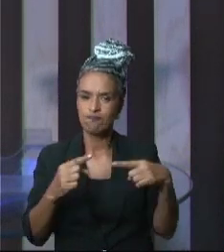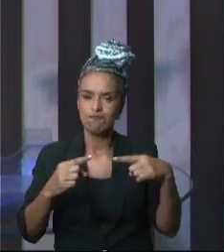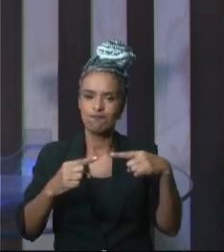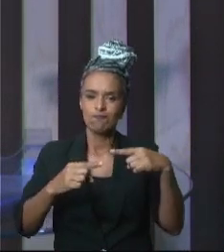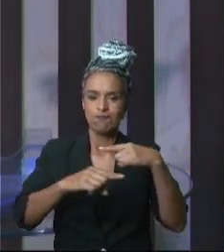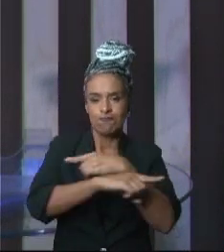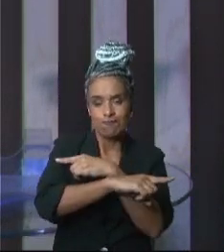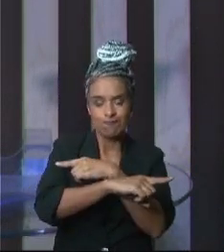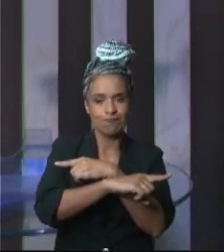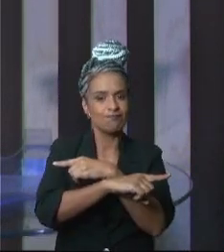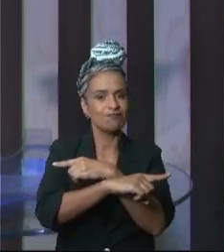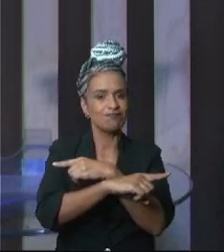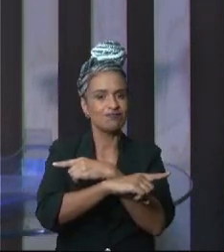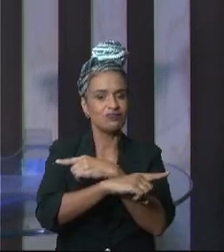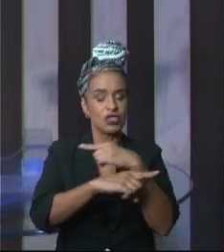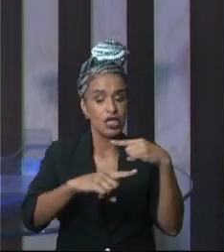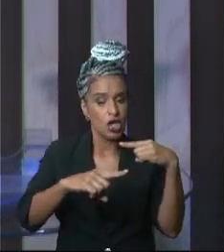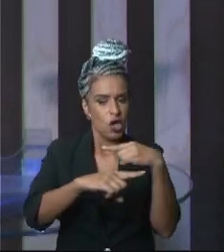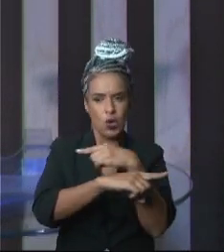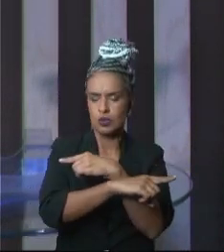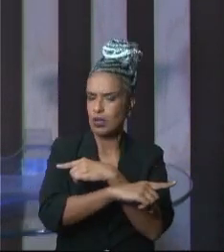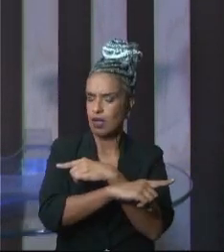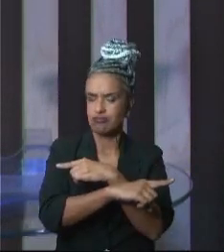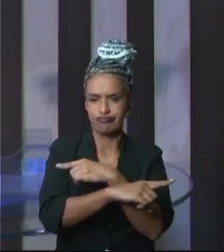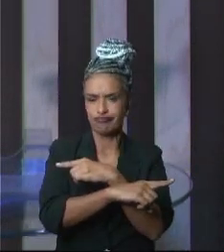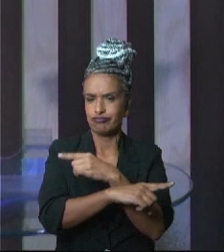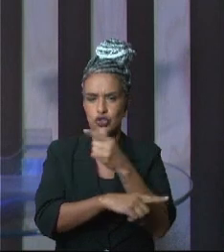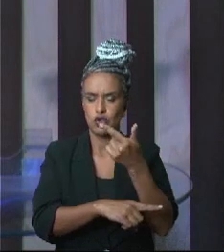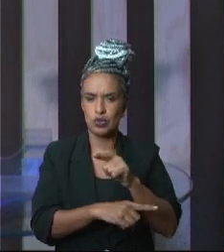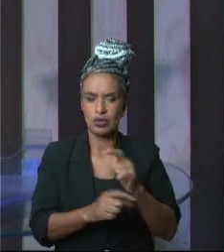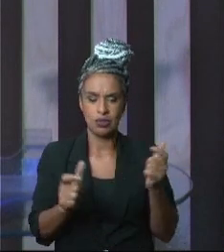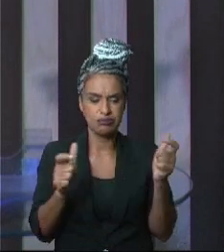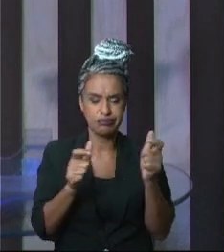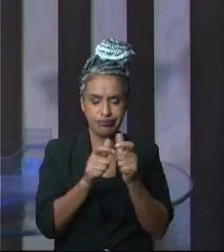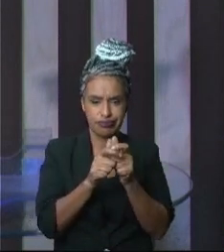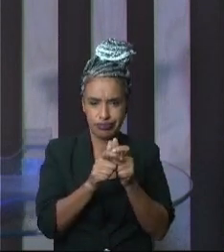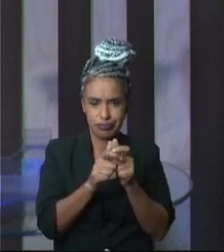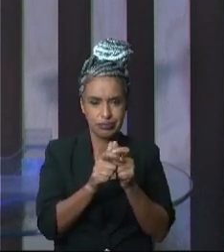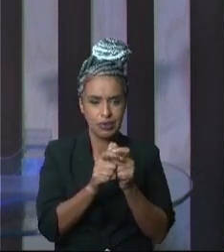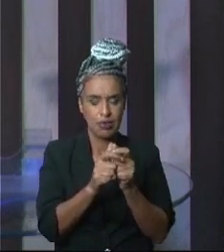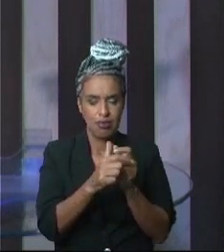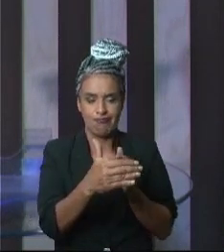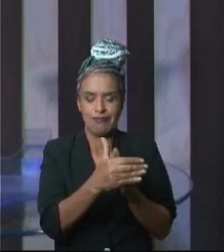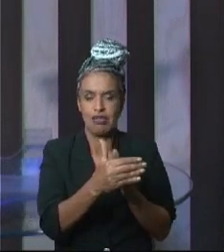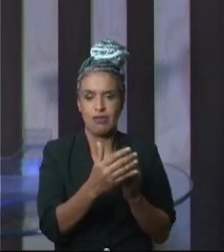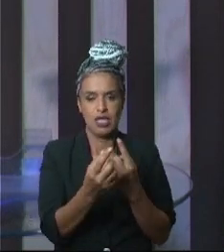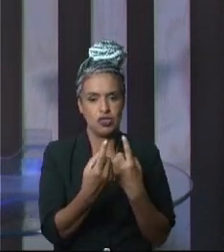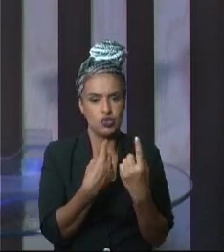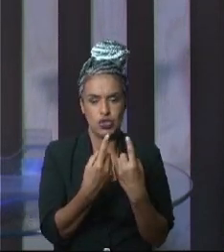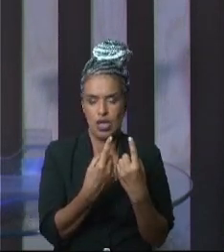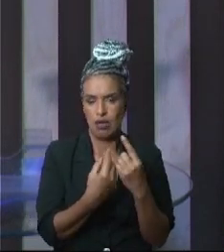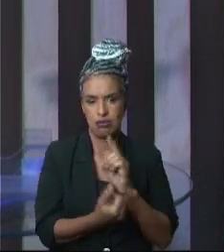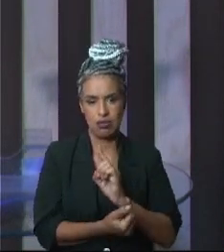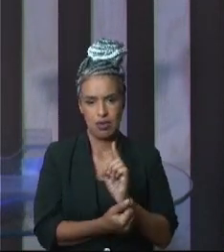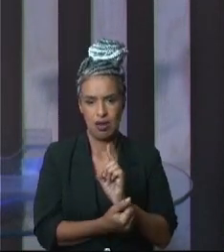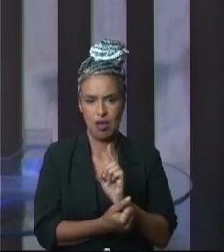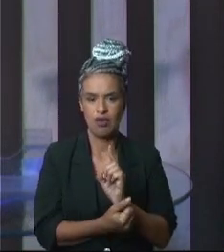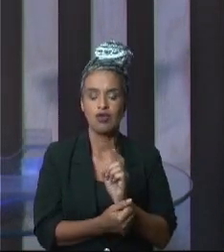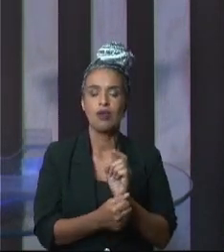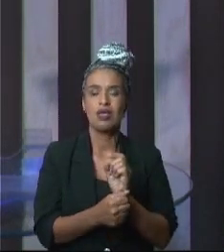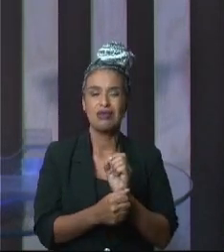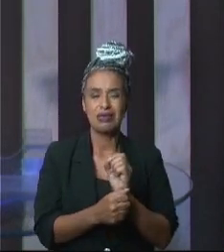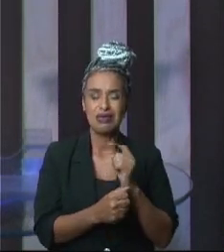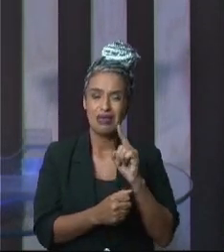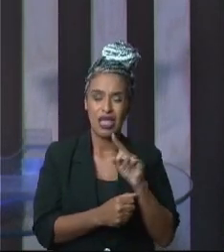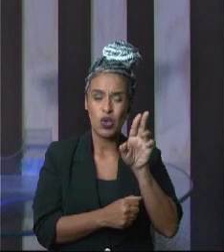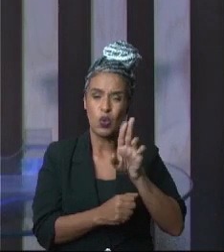antagonismos, que não reduza o espaço do diálogo, que não se oriente pela